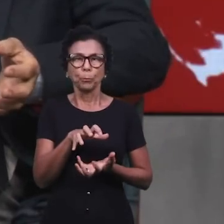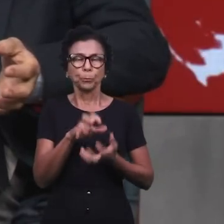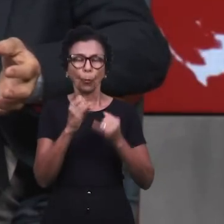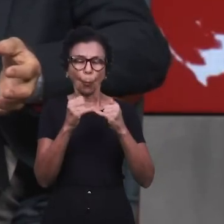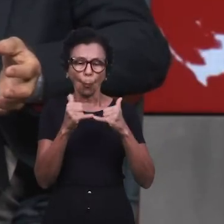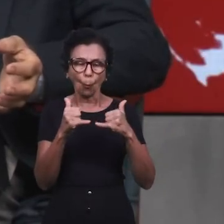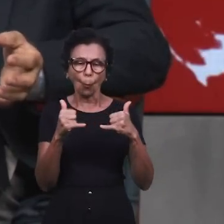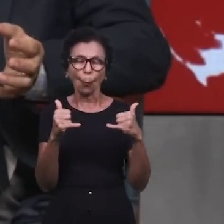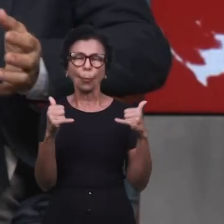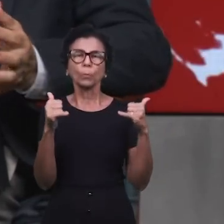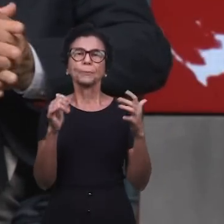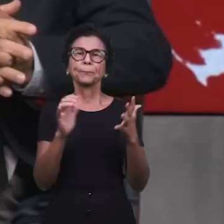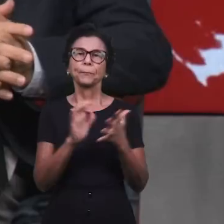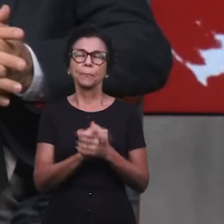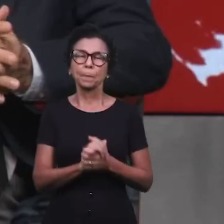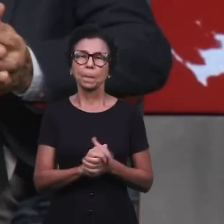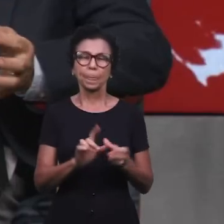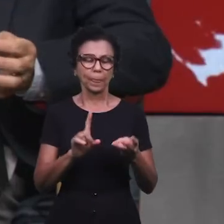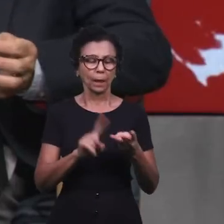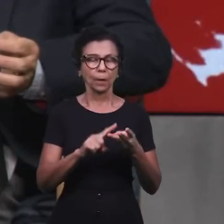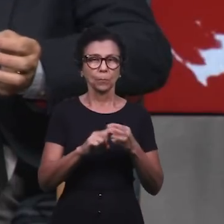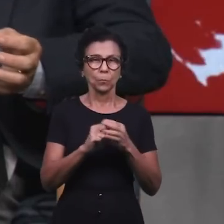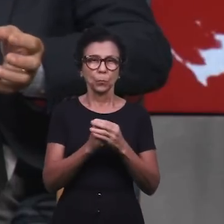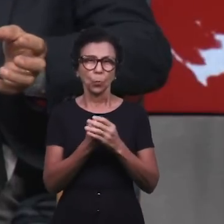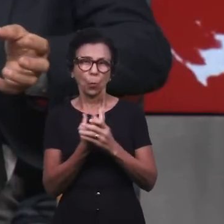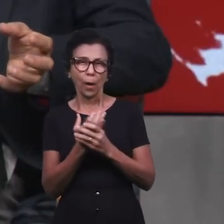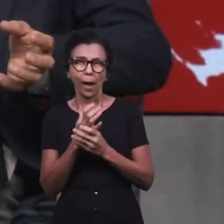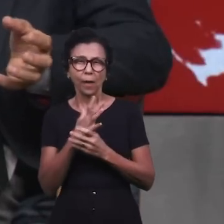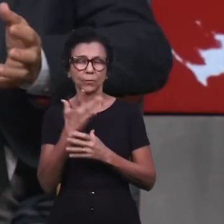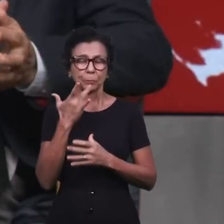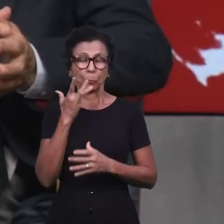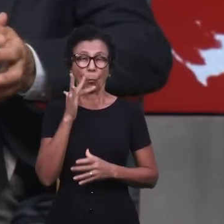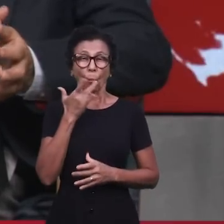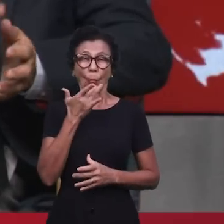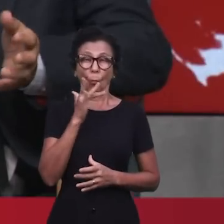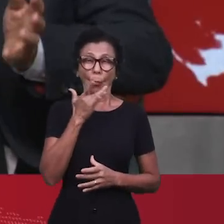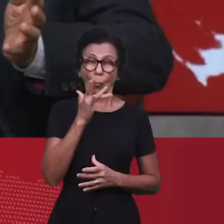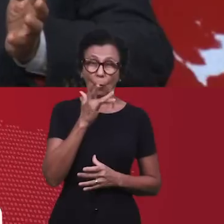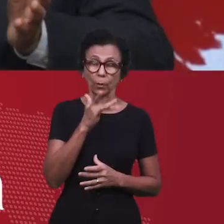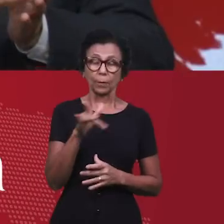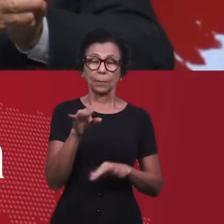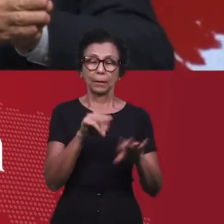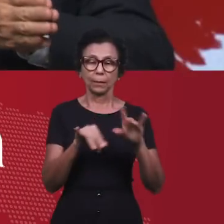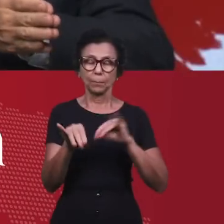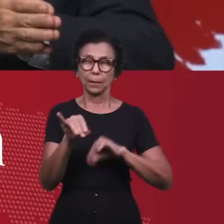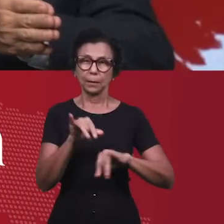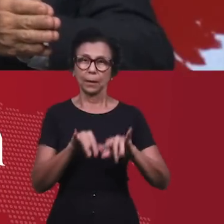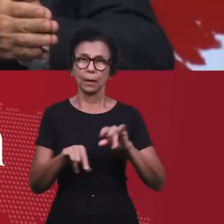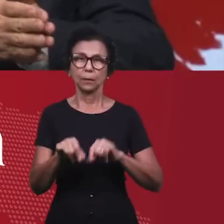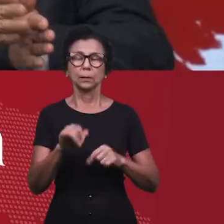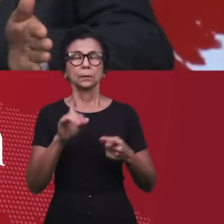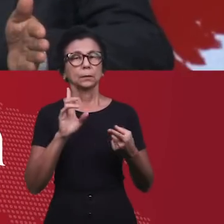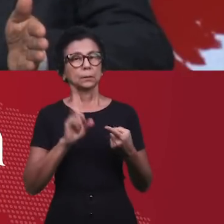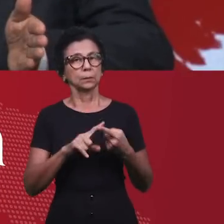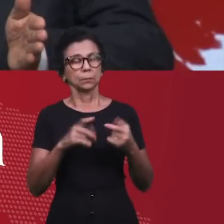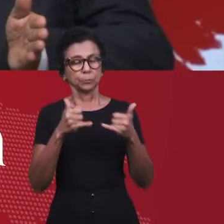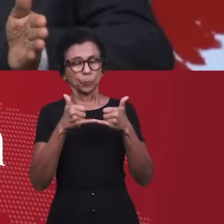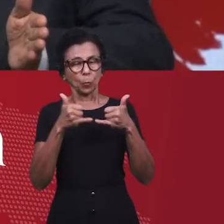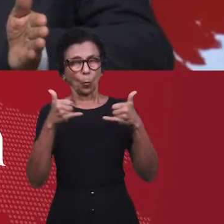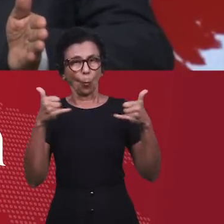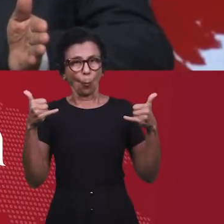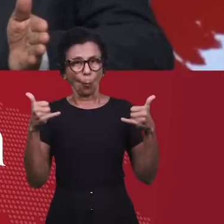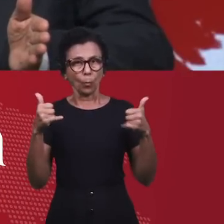ervas amargosas, que funcionava como tempero. Então você tinha pão sem fermento, você